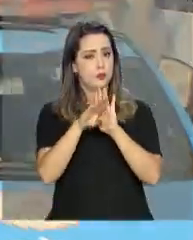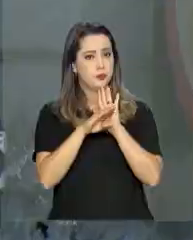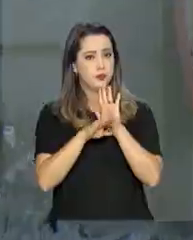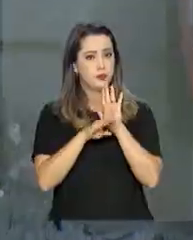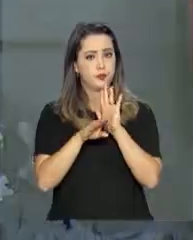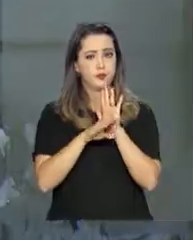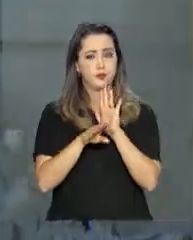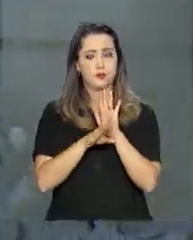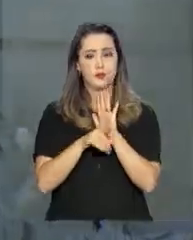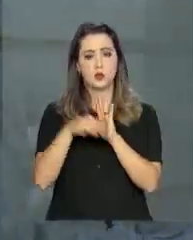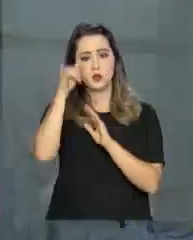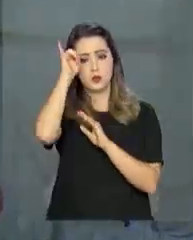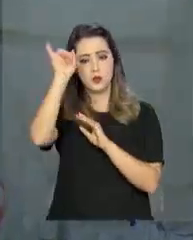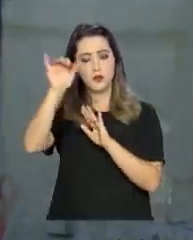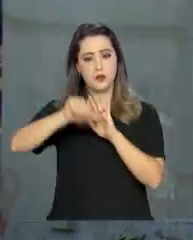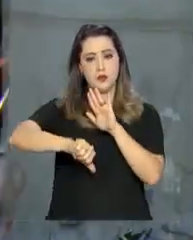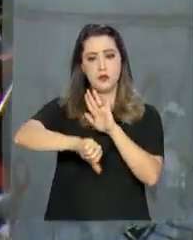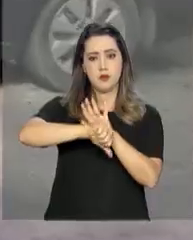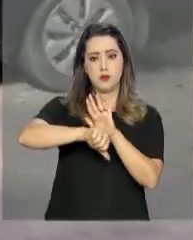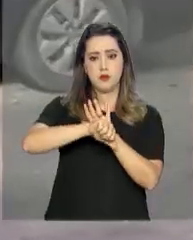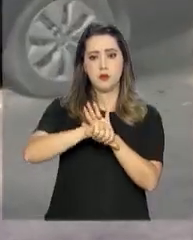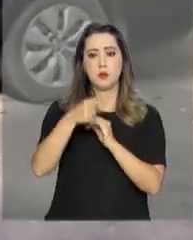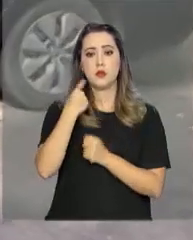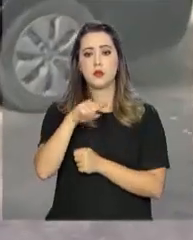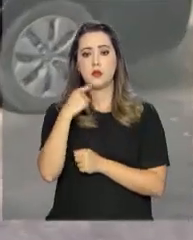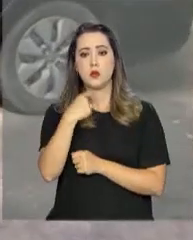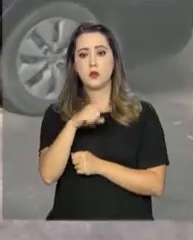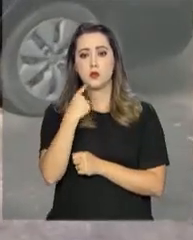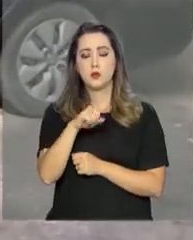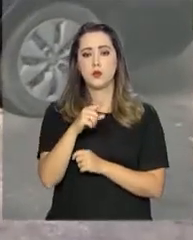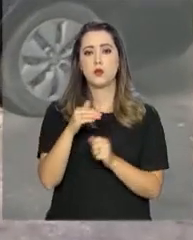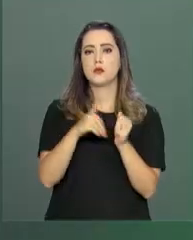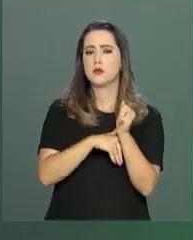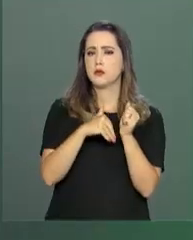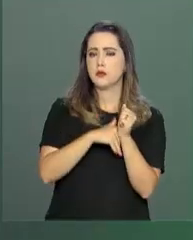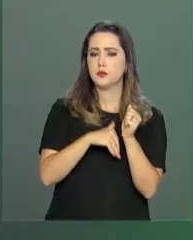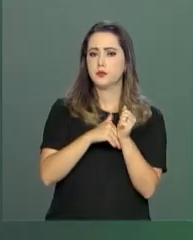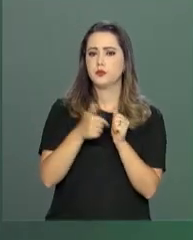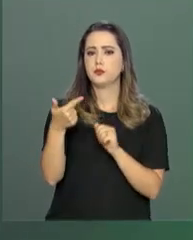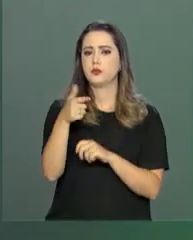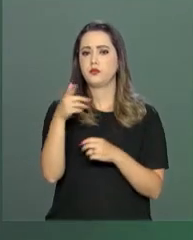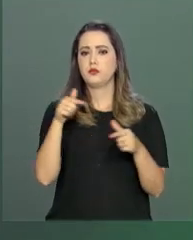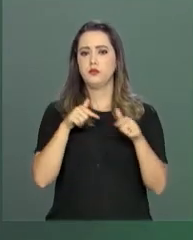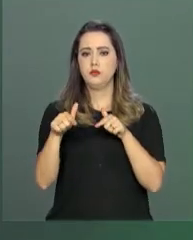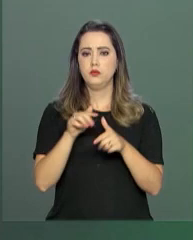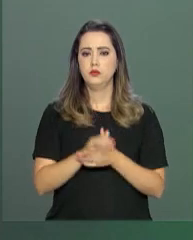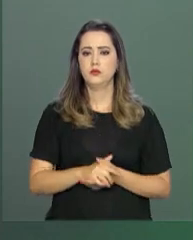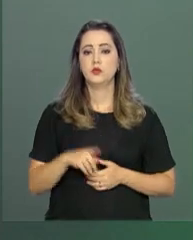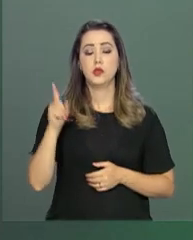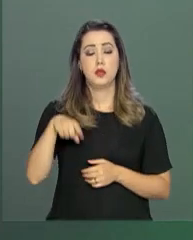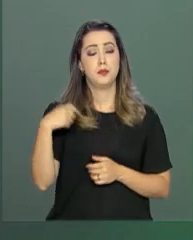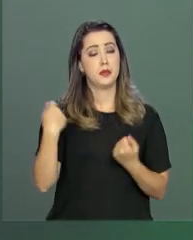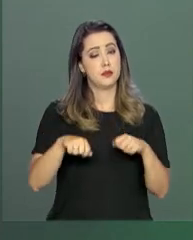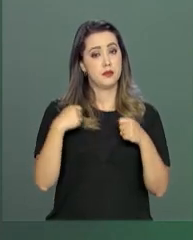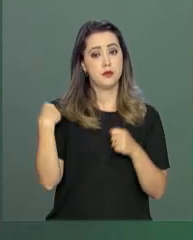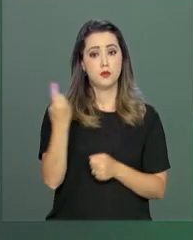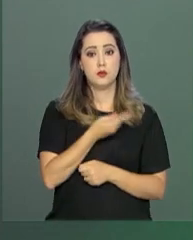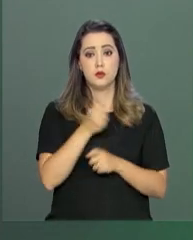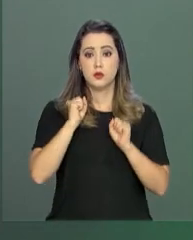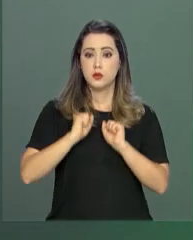crime, serviços de denúncia anônima, entre outras ações. É indispensável para que possamos